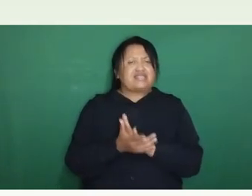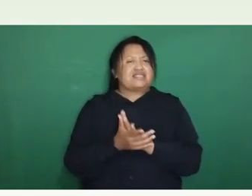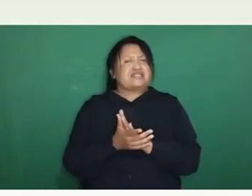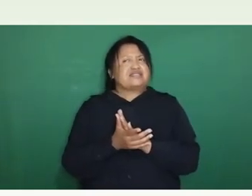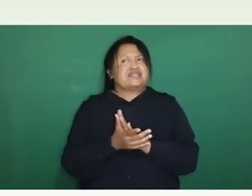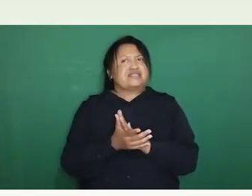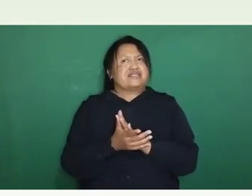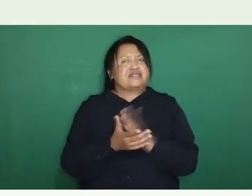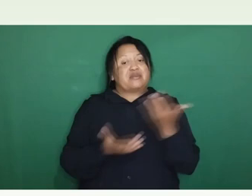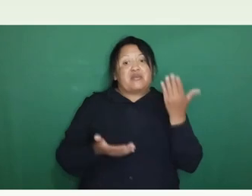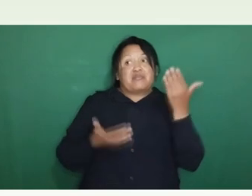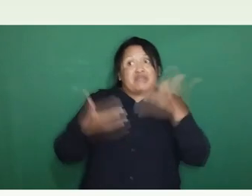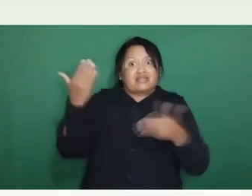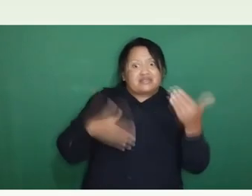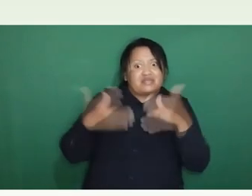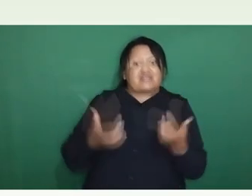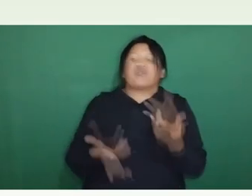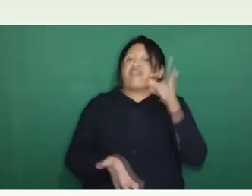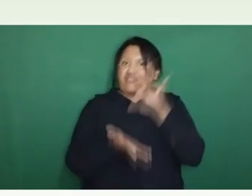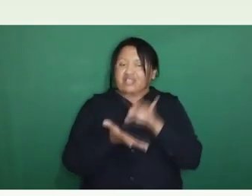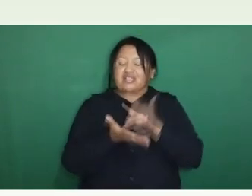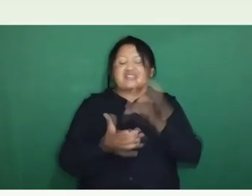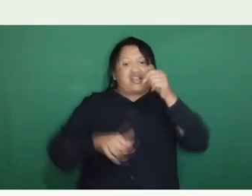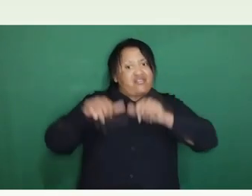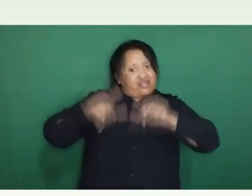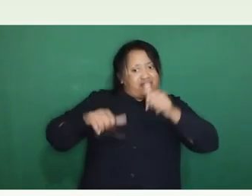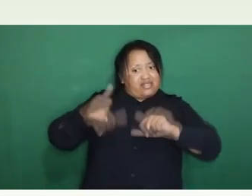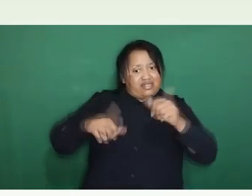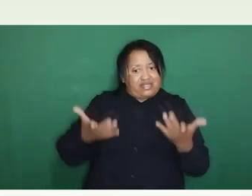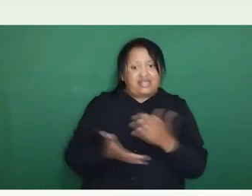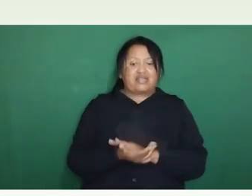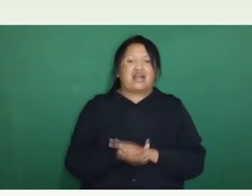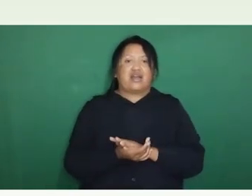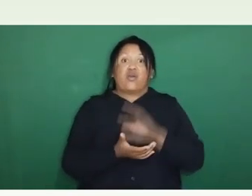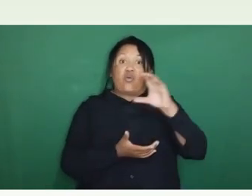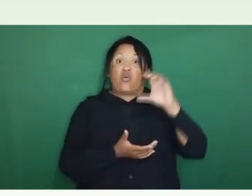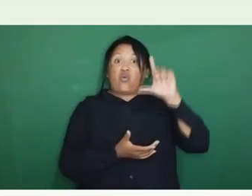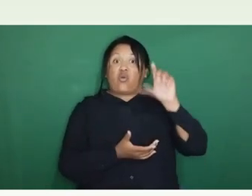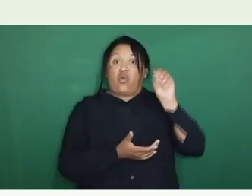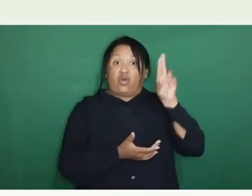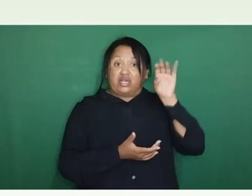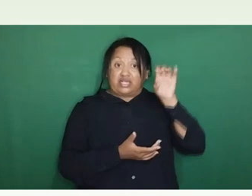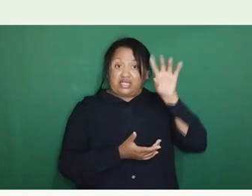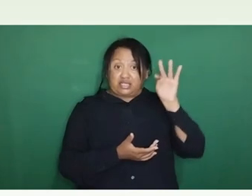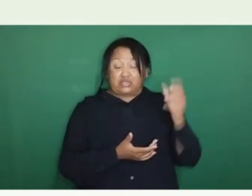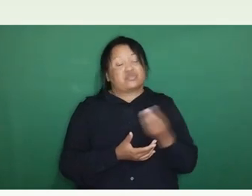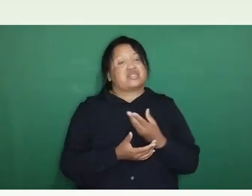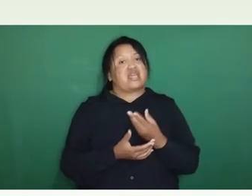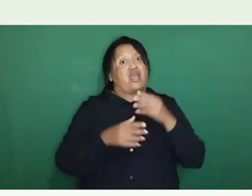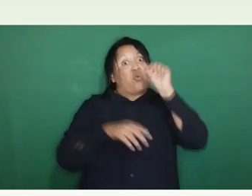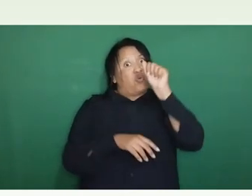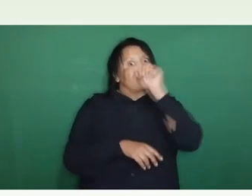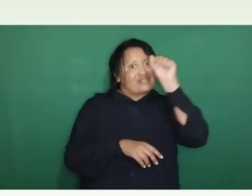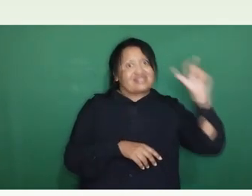Analisa aqui composto iônico né O cloreto de sódio que é o sal de cozinha a gente vê